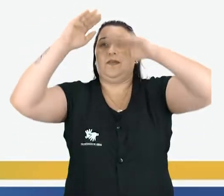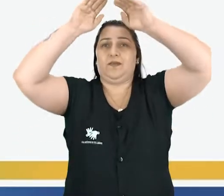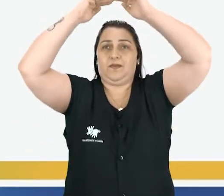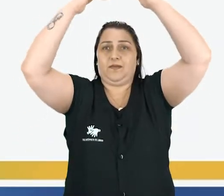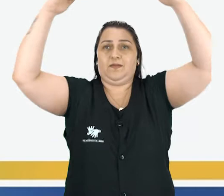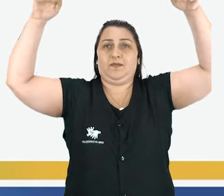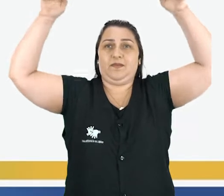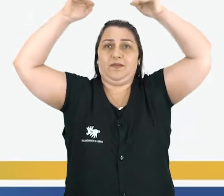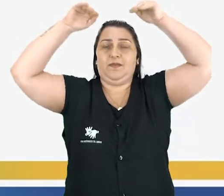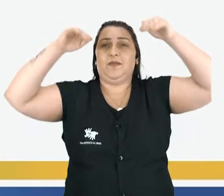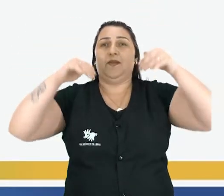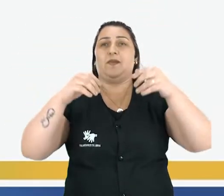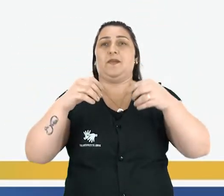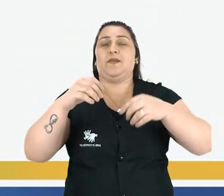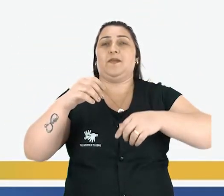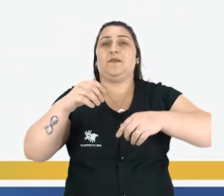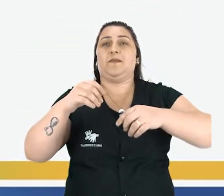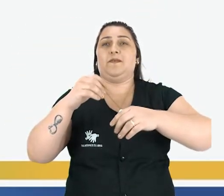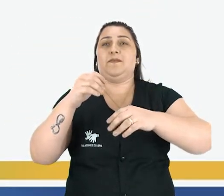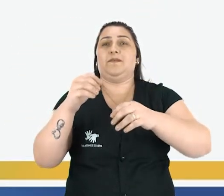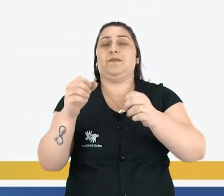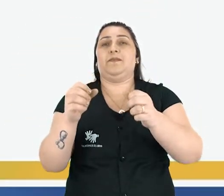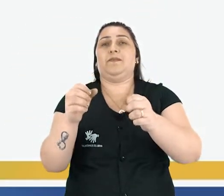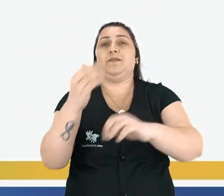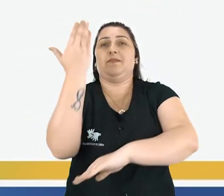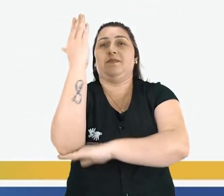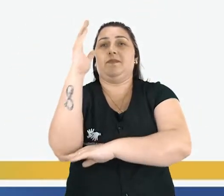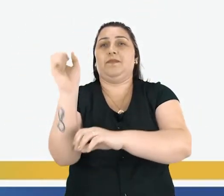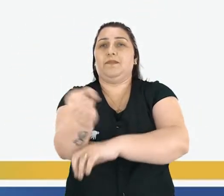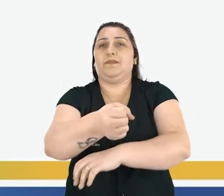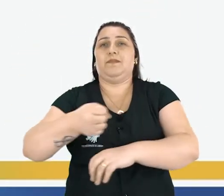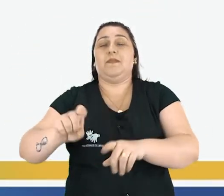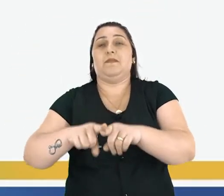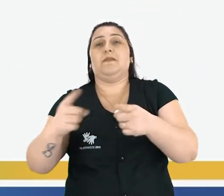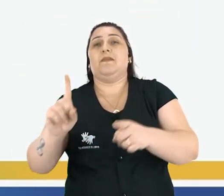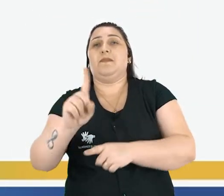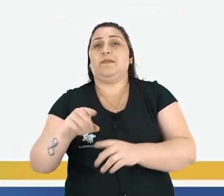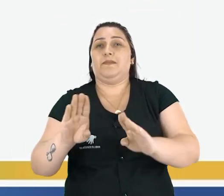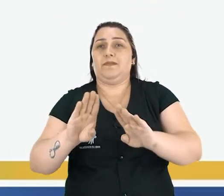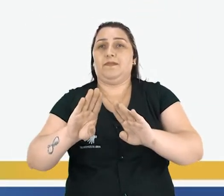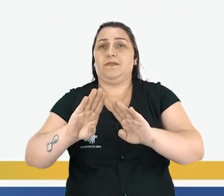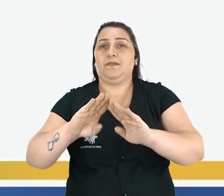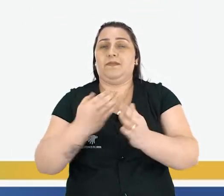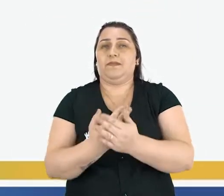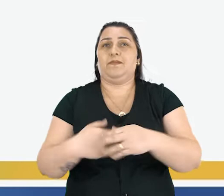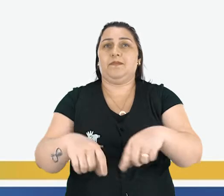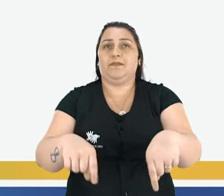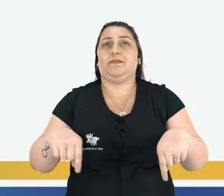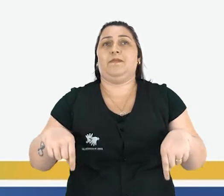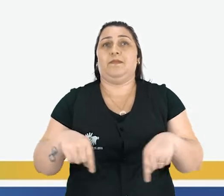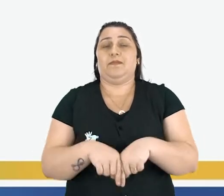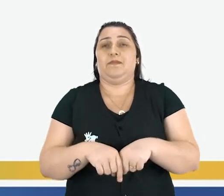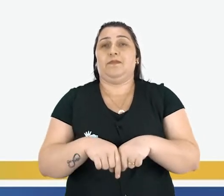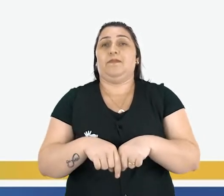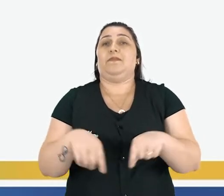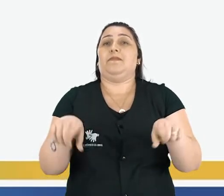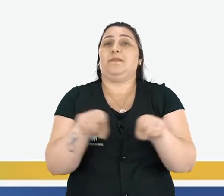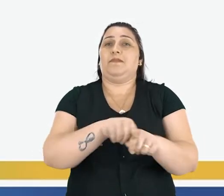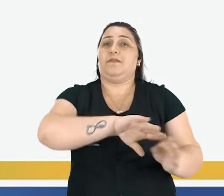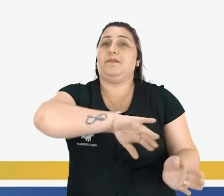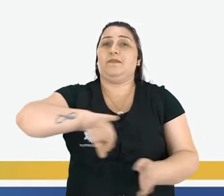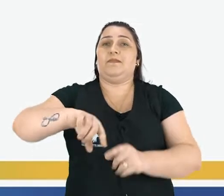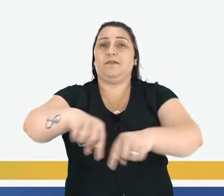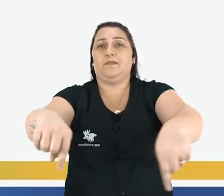que não tem muitos móveis mas é uma sala de aula a fala dos